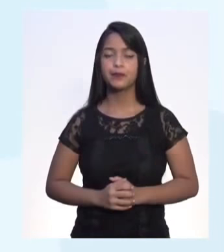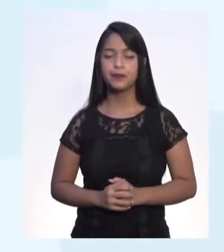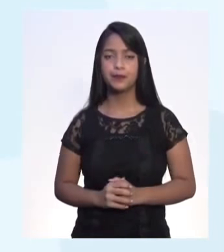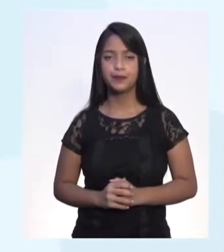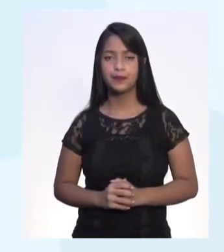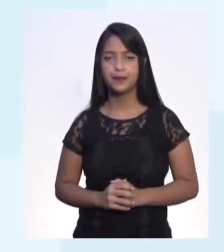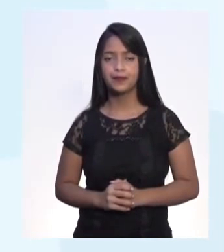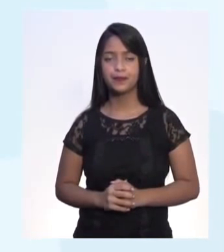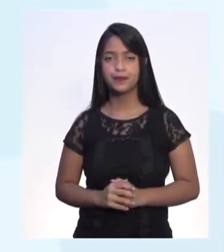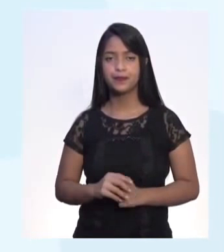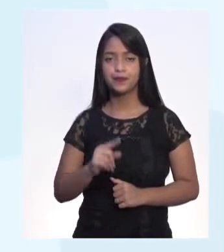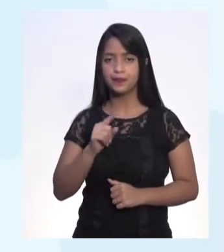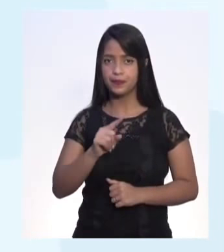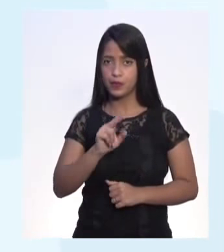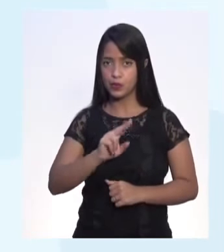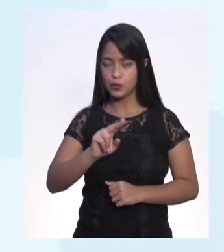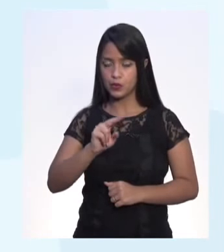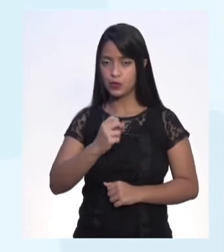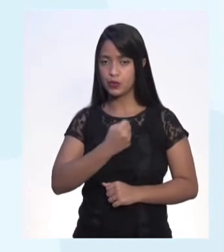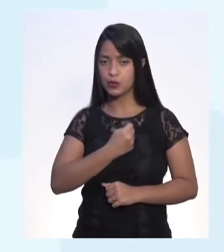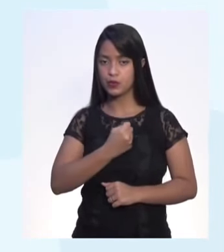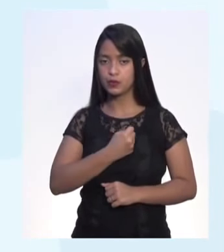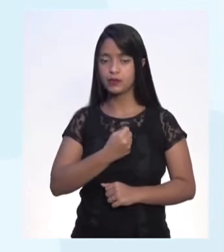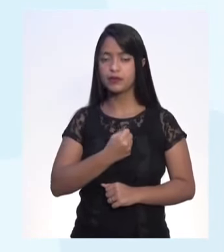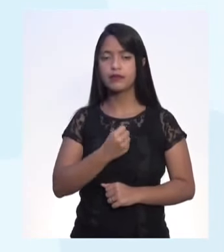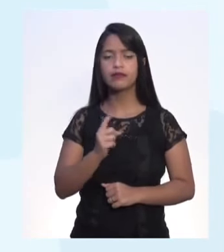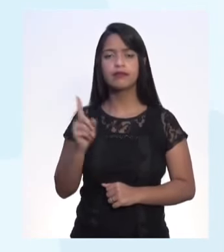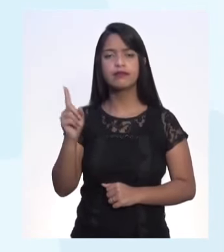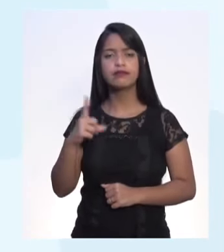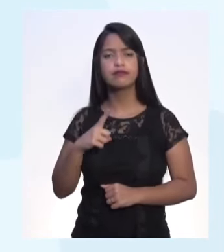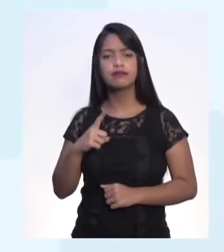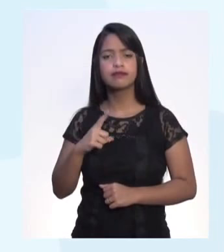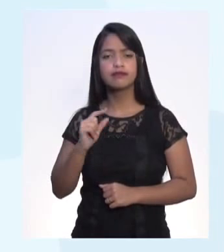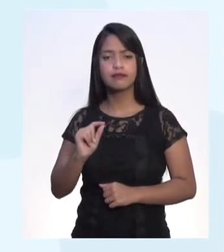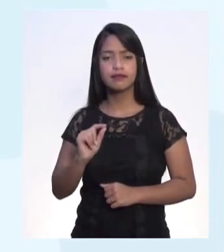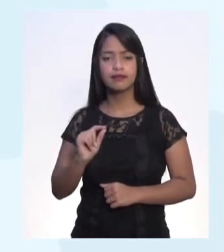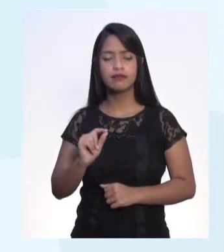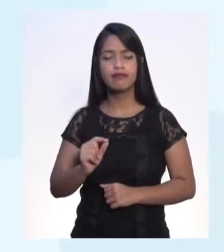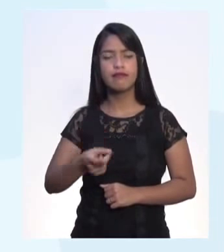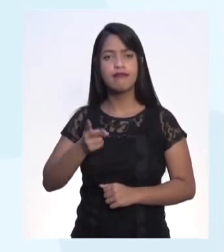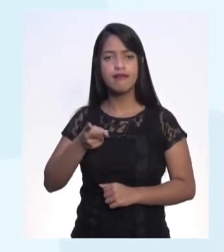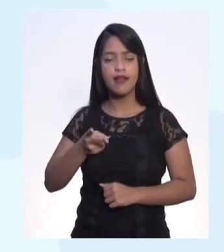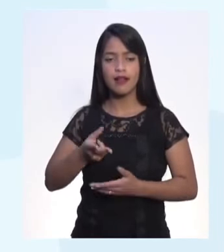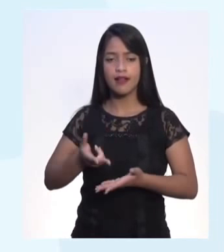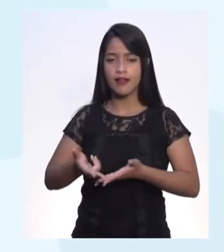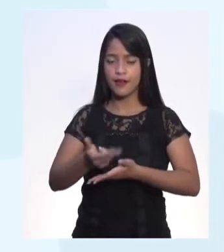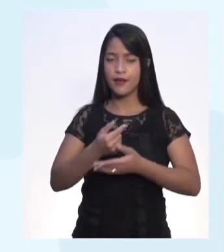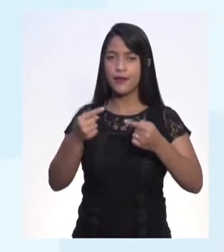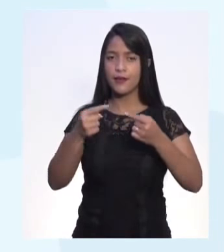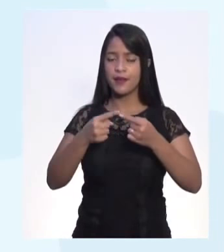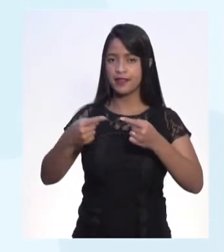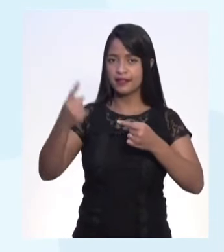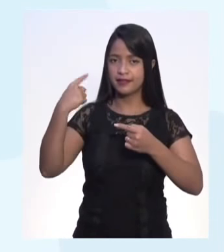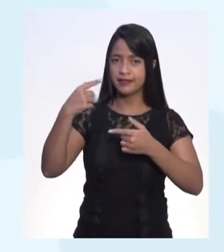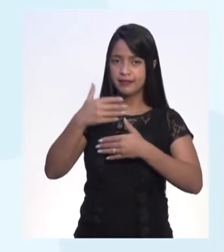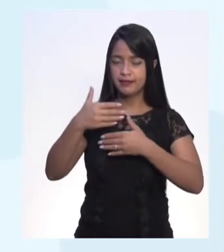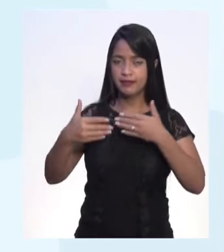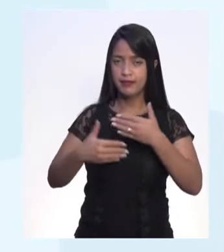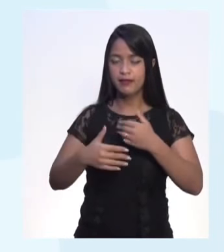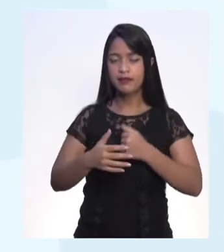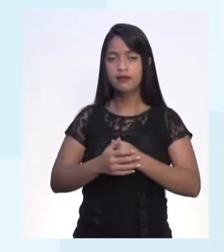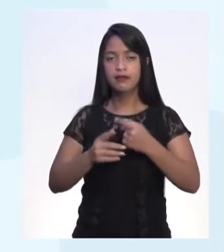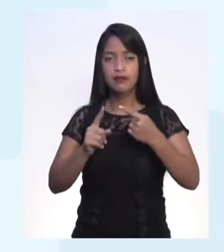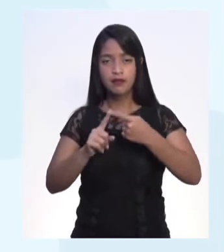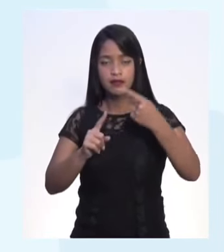essas duas formas escritas Ok E aí a gente tem lá a mesma representação e no slide anterior a um